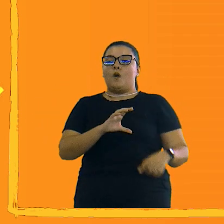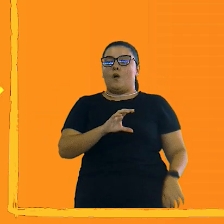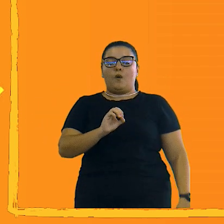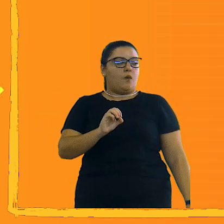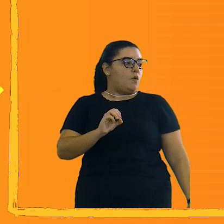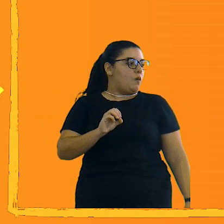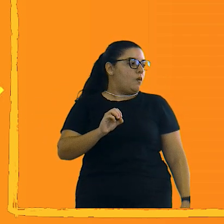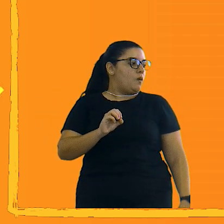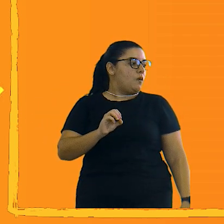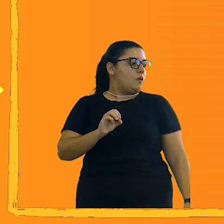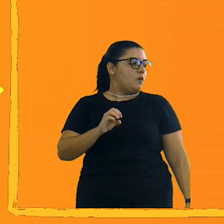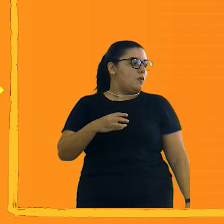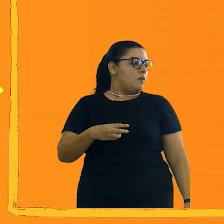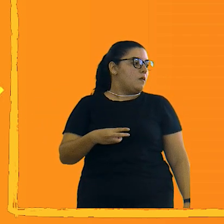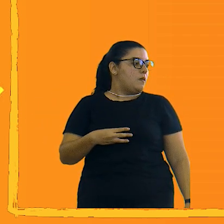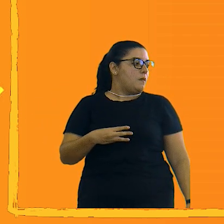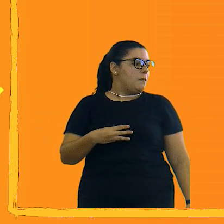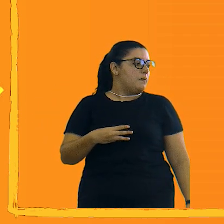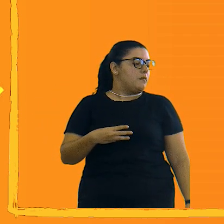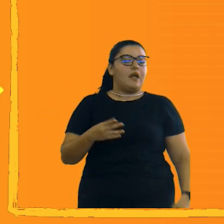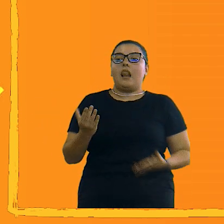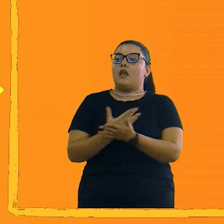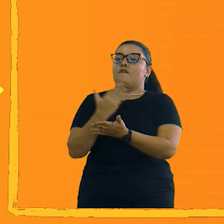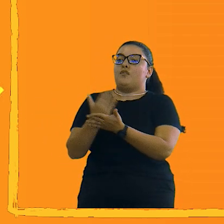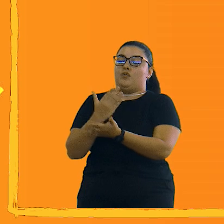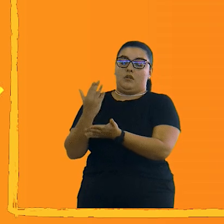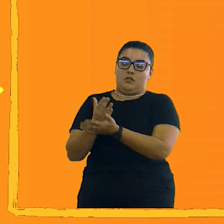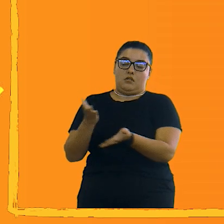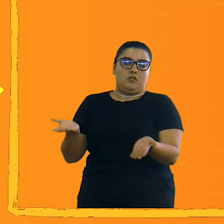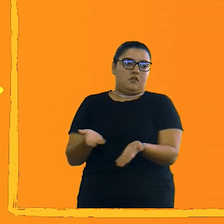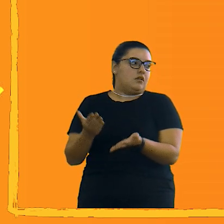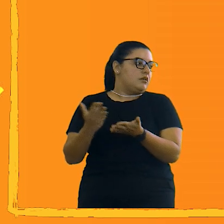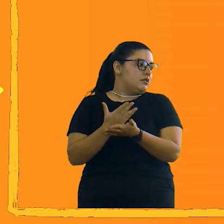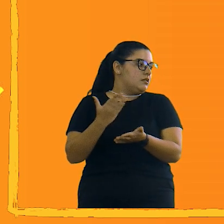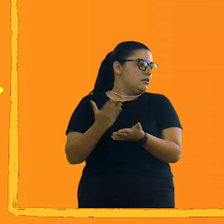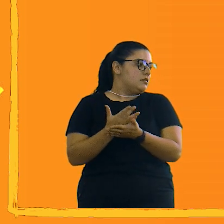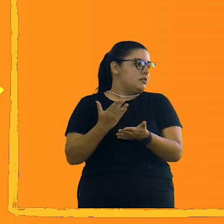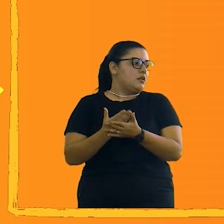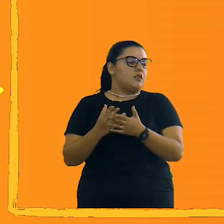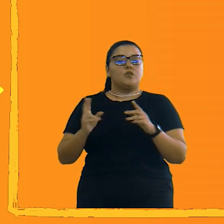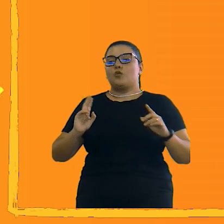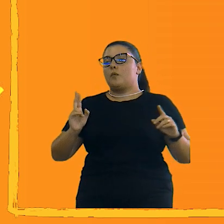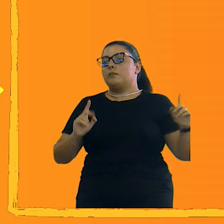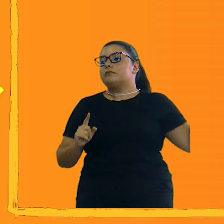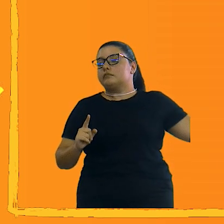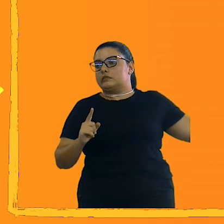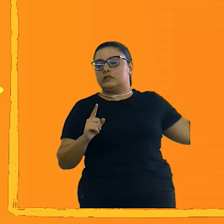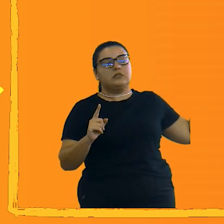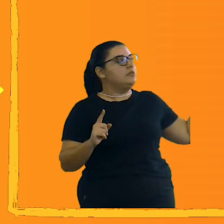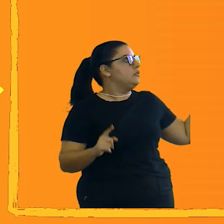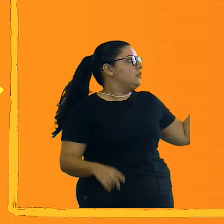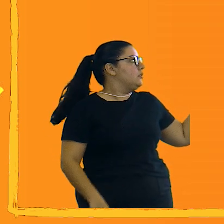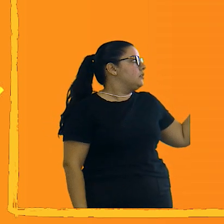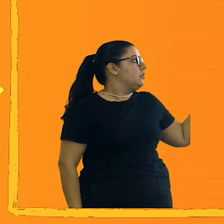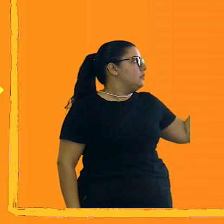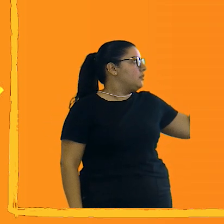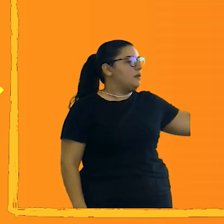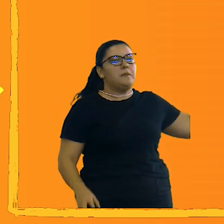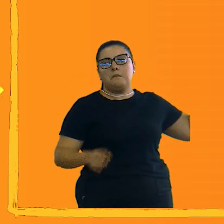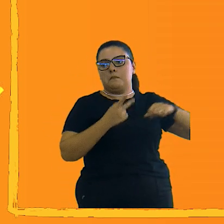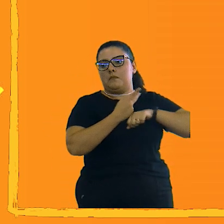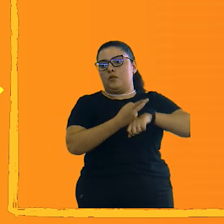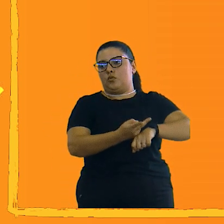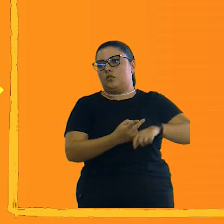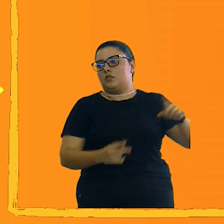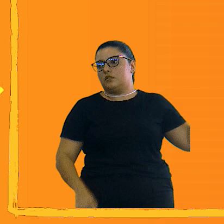gente olha para mim Abra seu livro aí nessa razão especial por favor que a gente vai meter